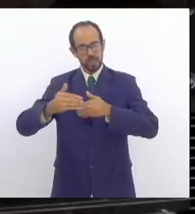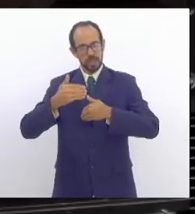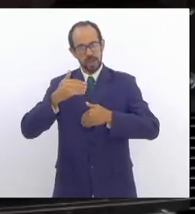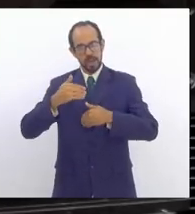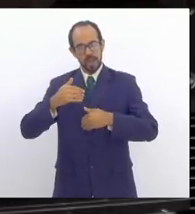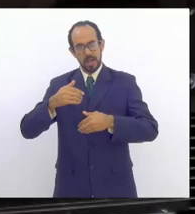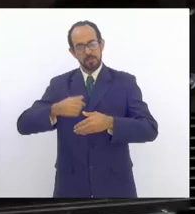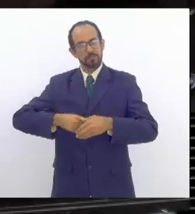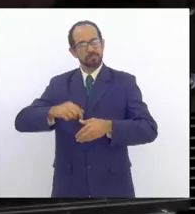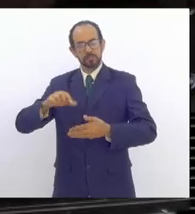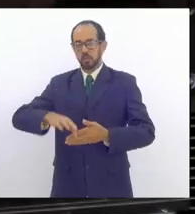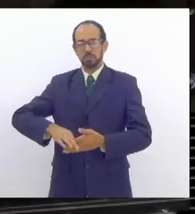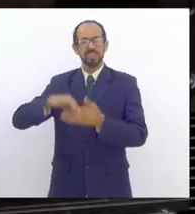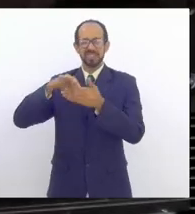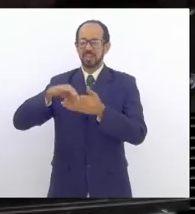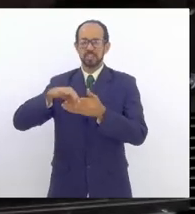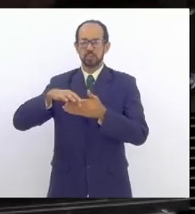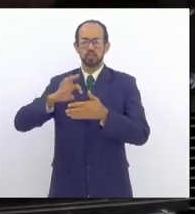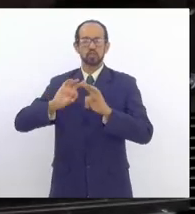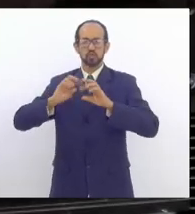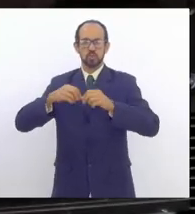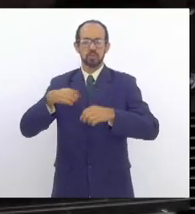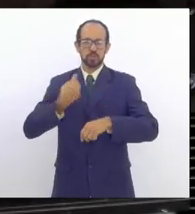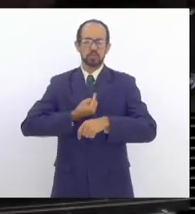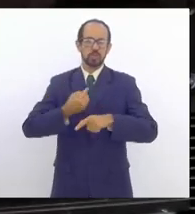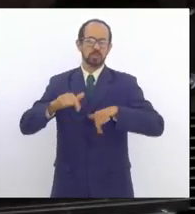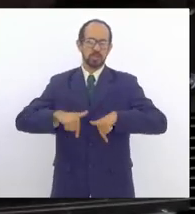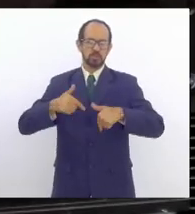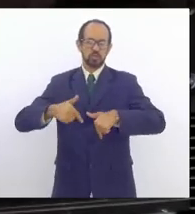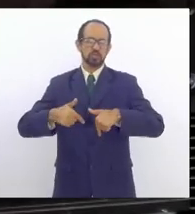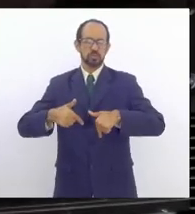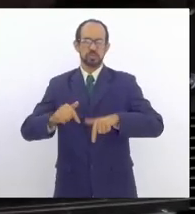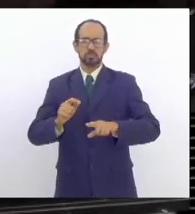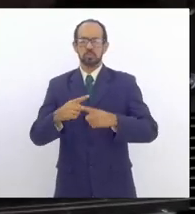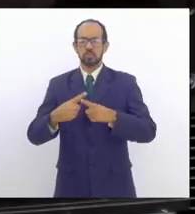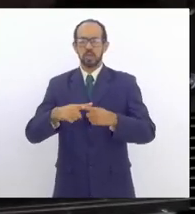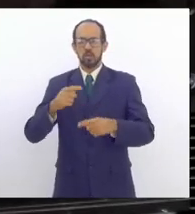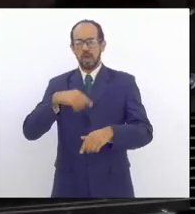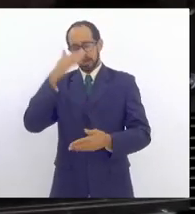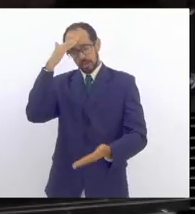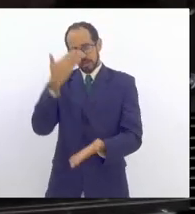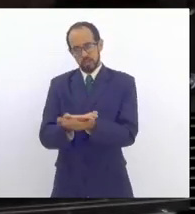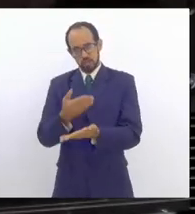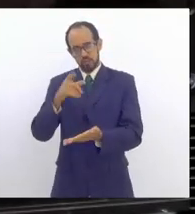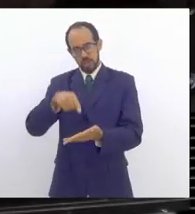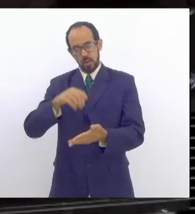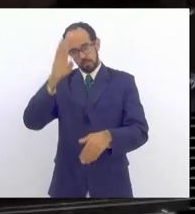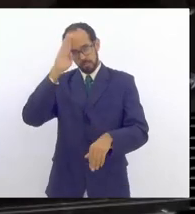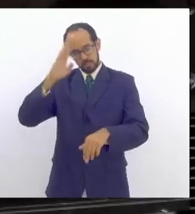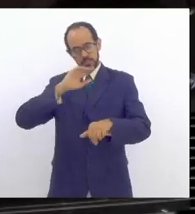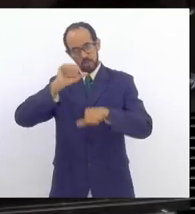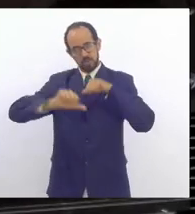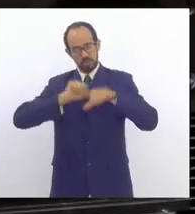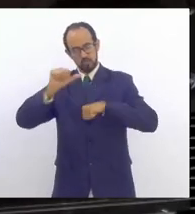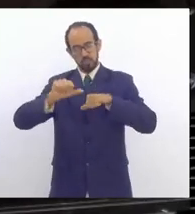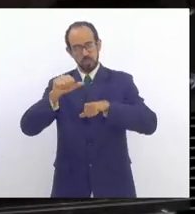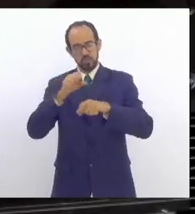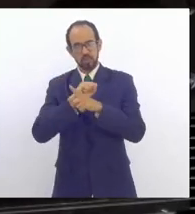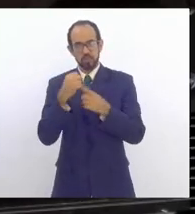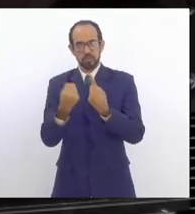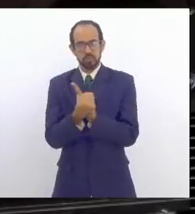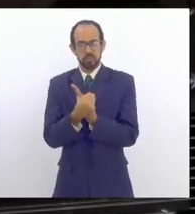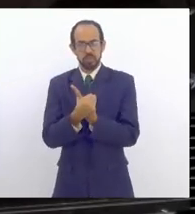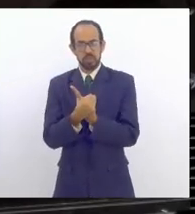nossas ações. Afinal, acredito que ela é o principal caminho de transformação de uma sociedade.